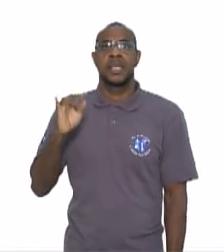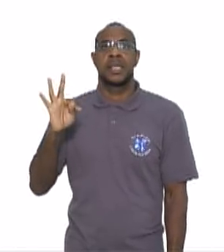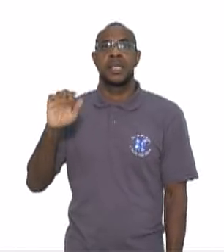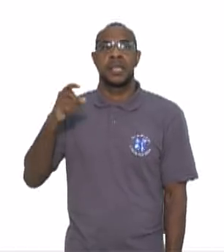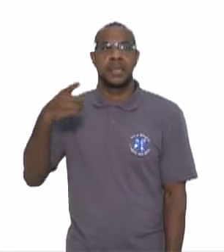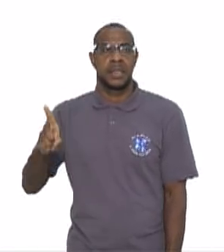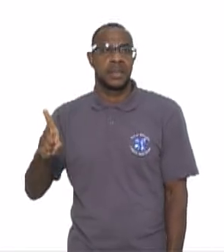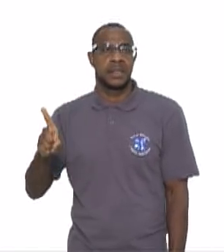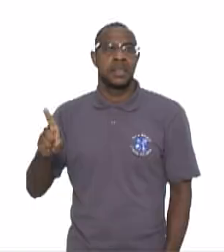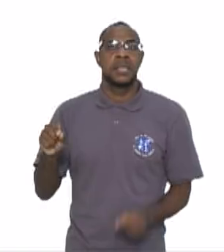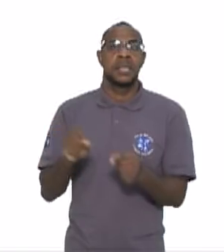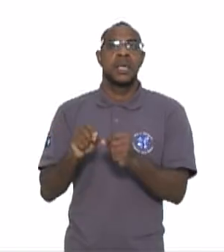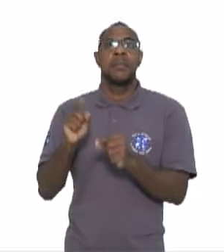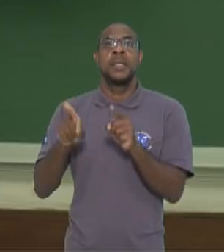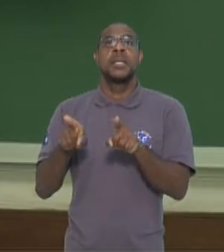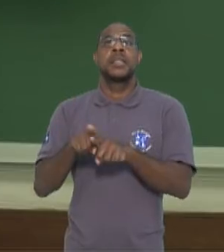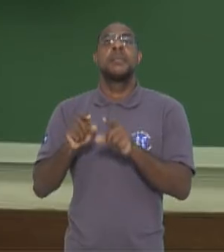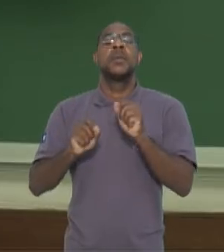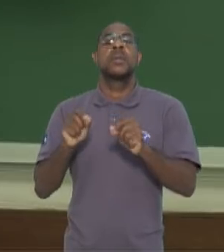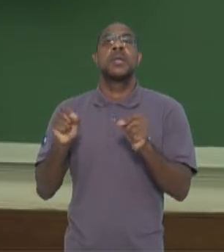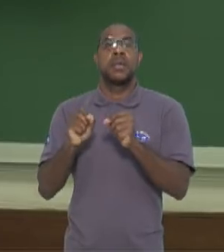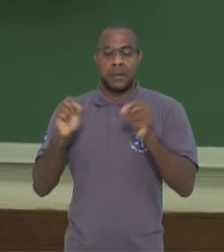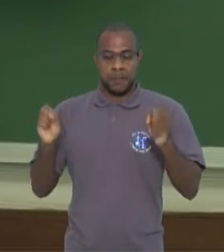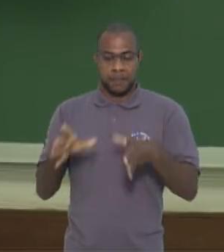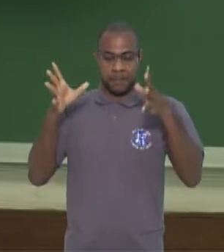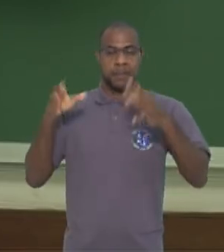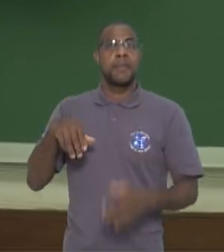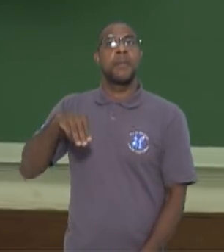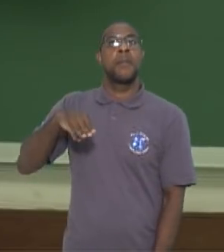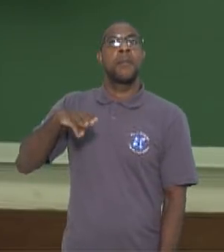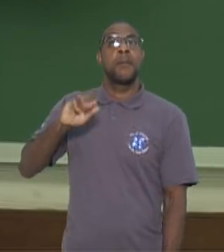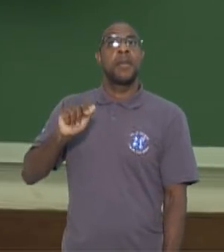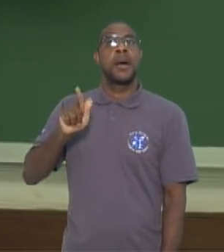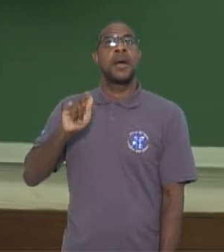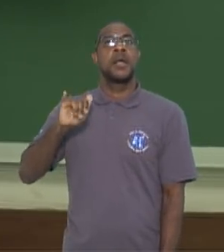eles são produções de